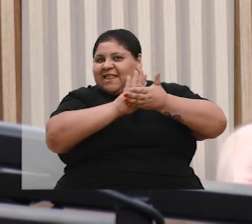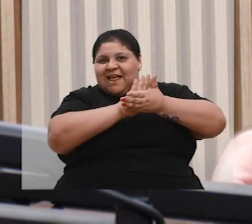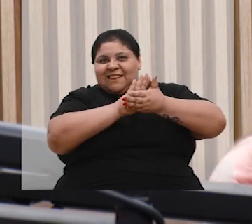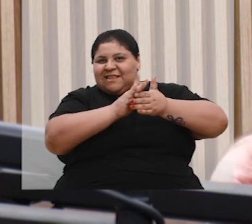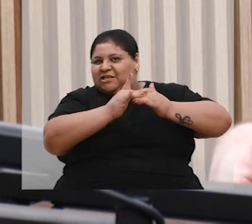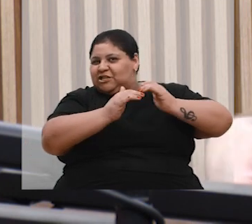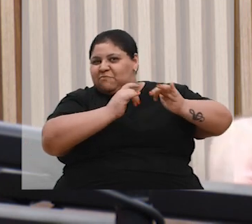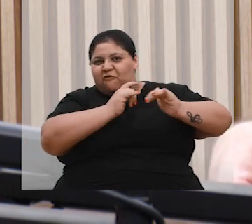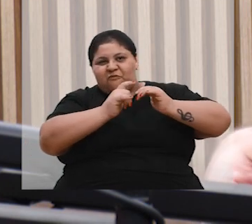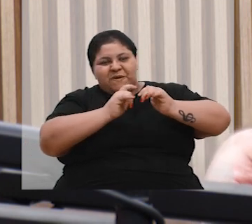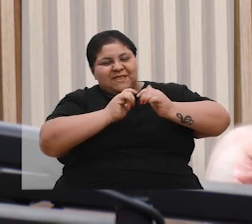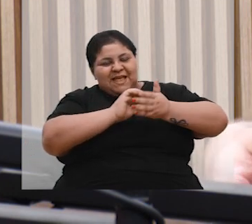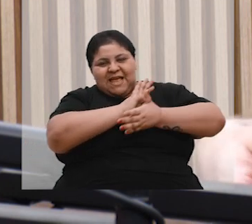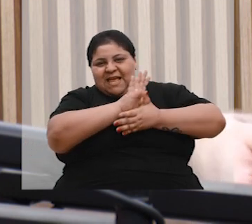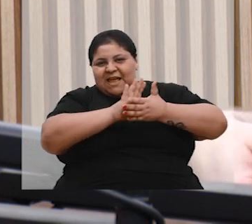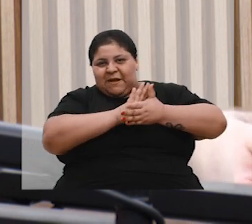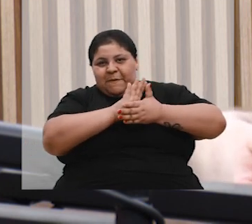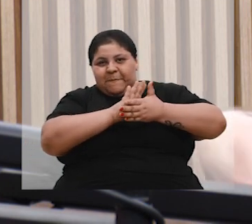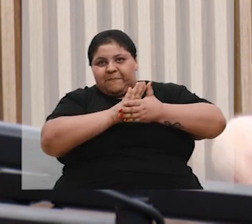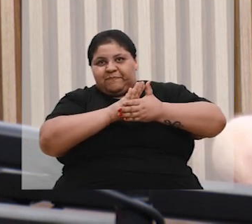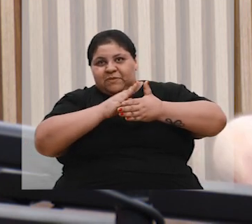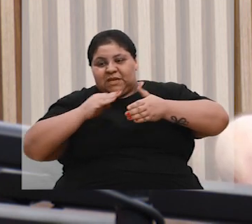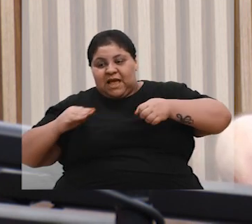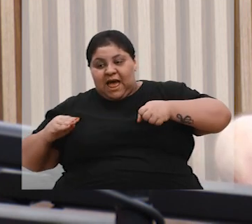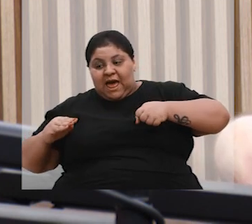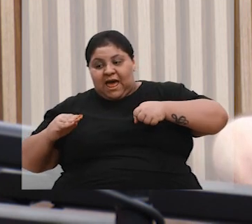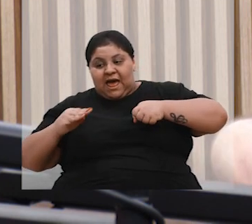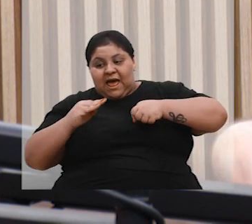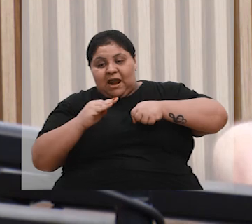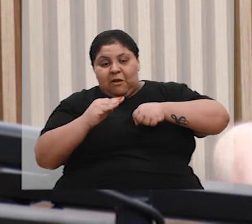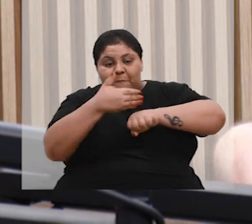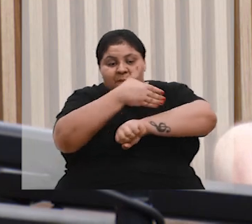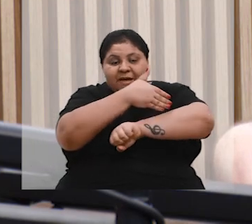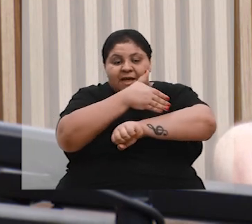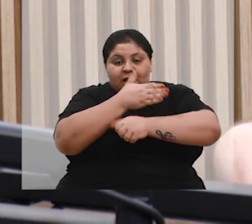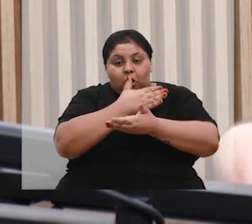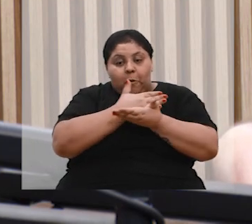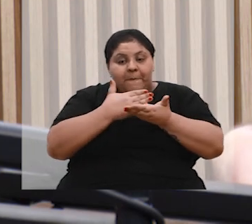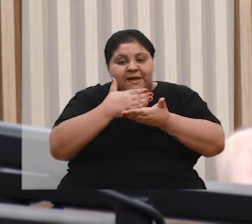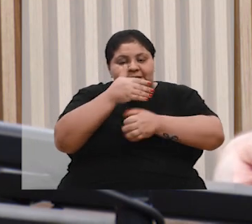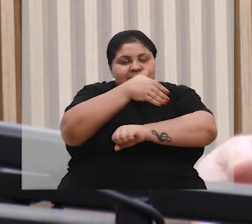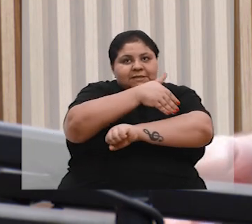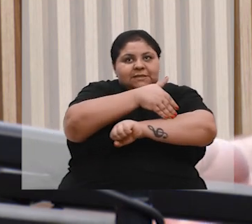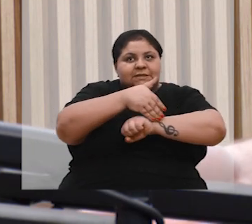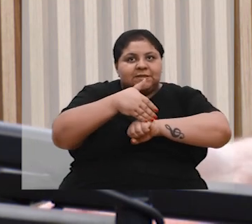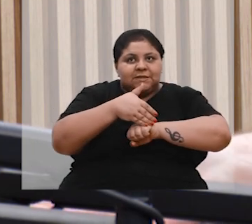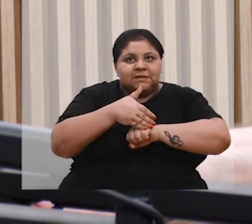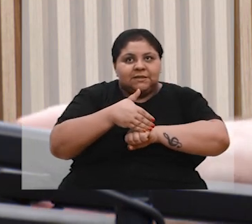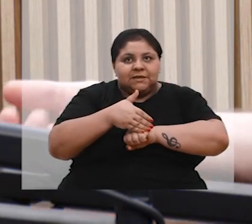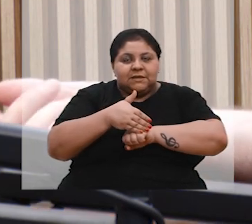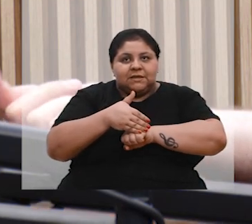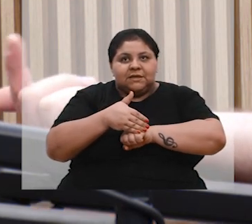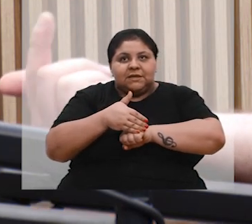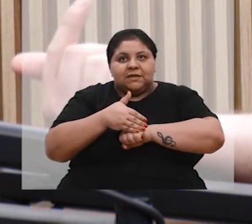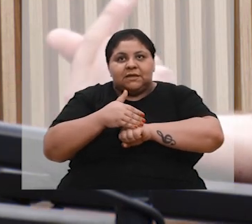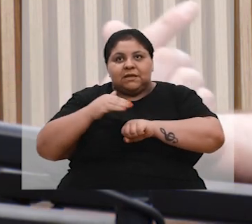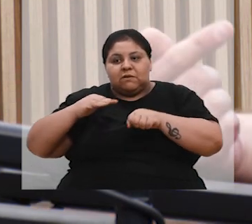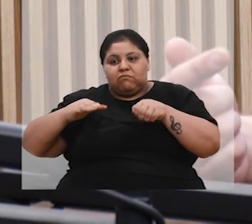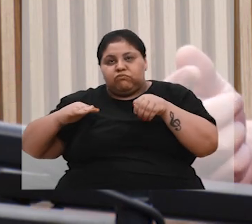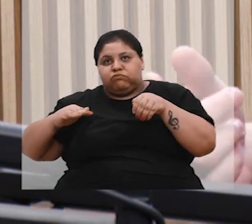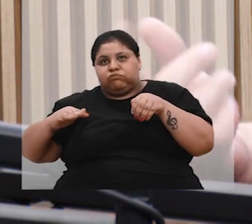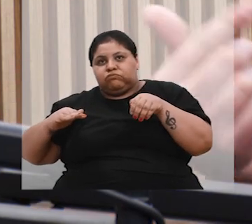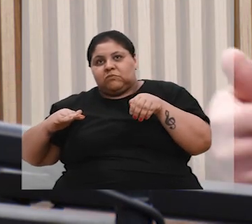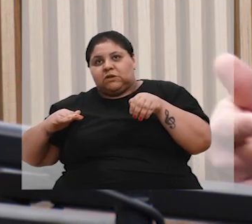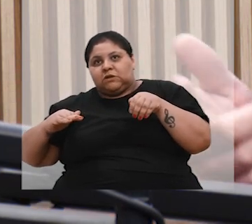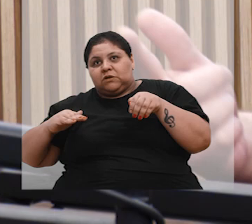nenhum movimento maior, a rampa que inicia é na rua e ela segue por